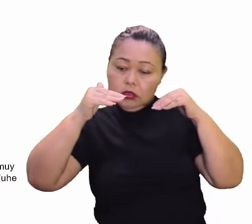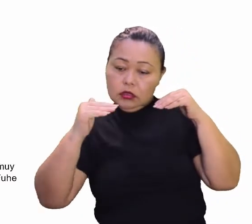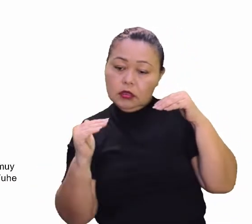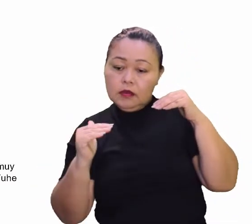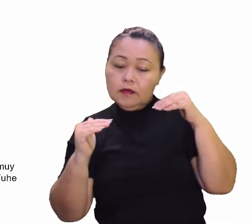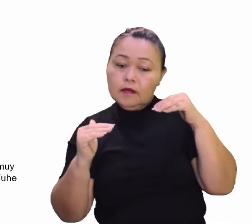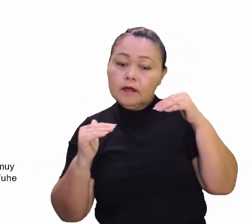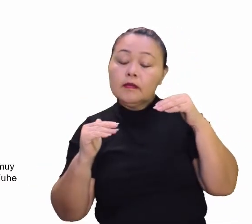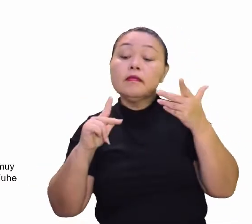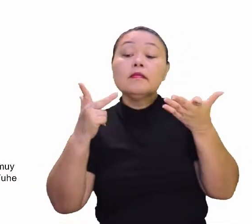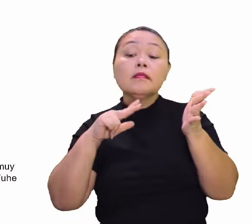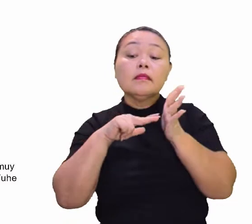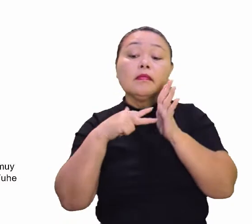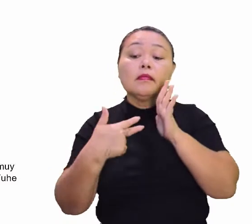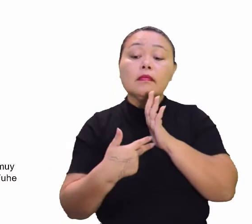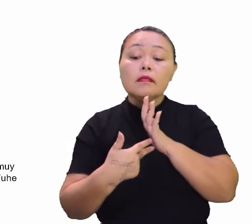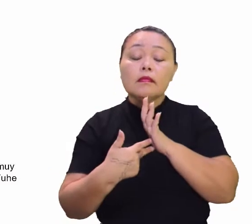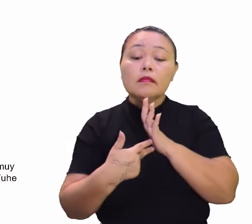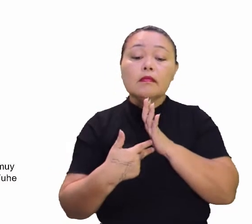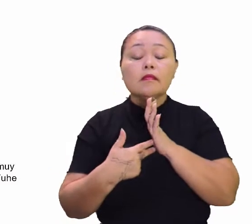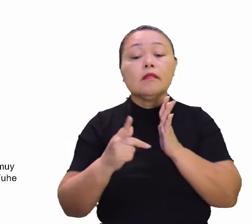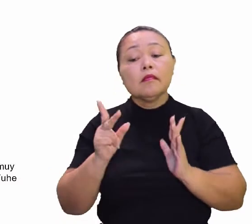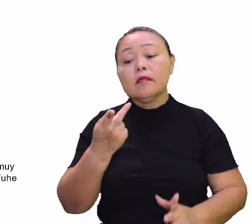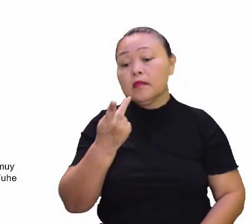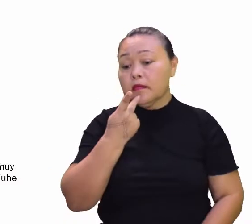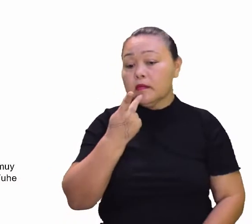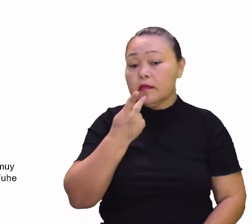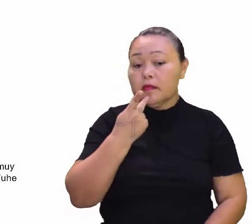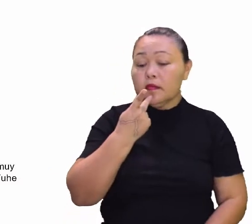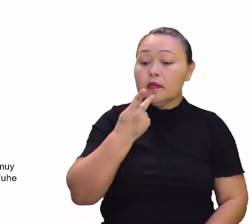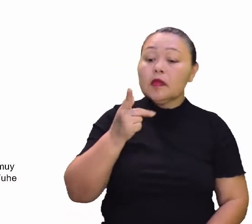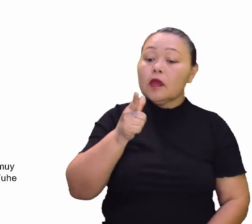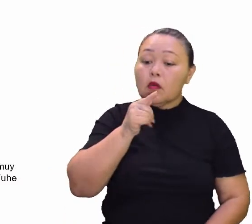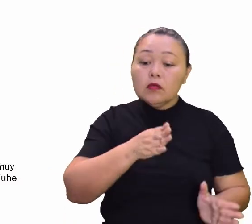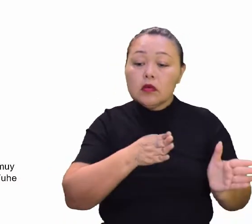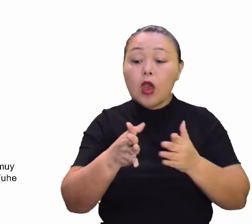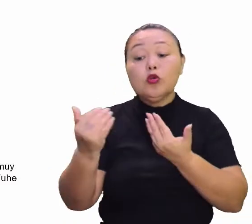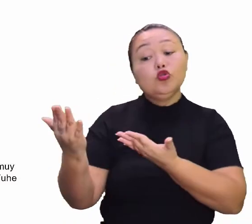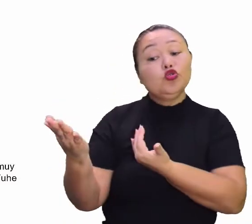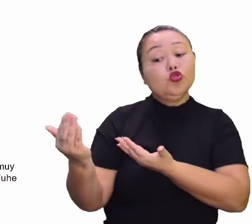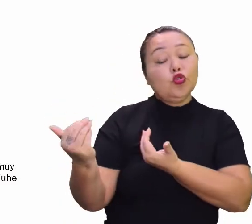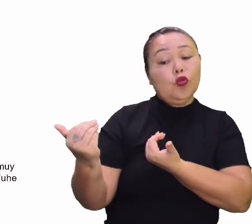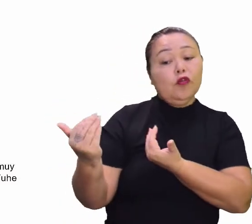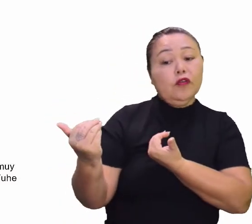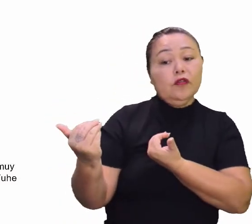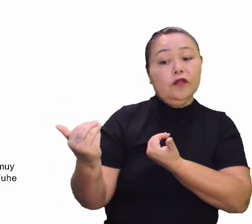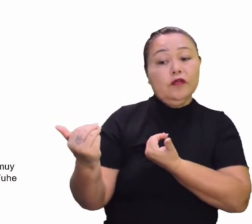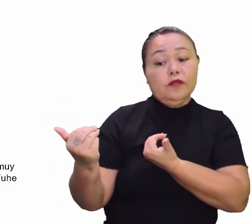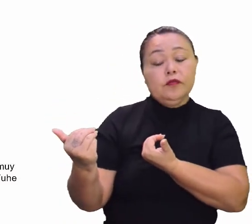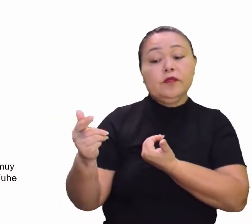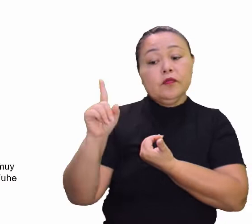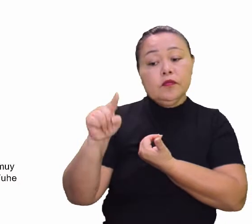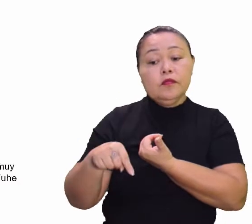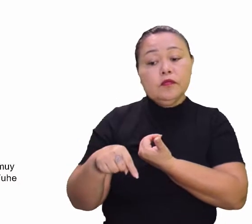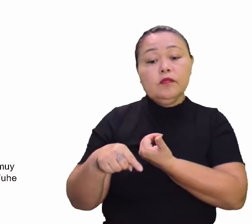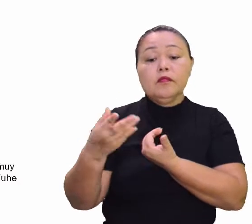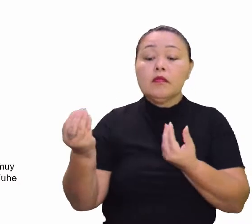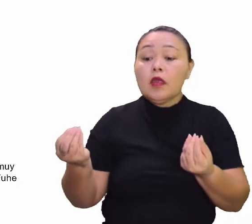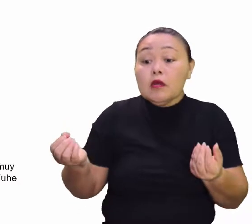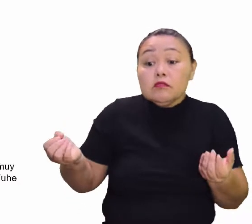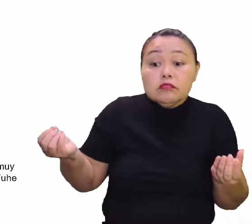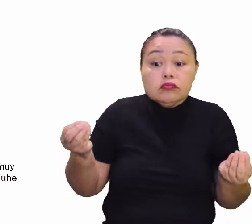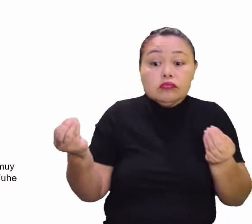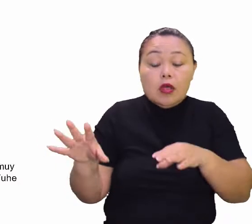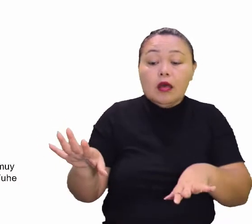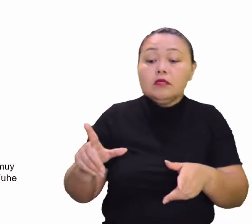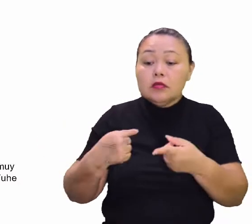vamos lá? isso quer dizer que estamos falando de um rio jovem. Muito bem. É isso? Formação recente,